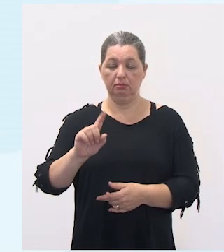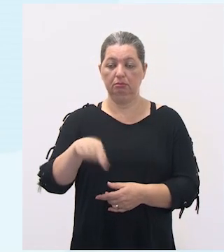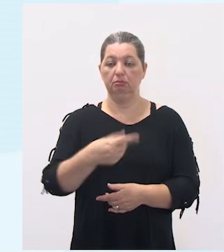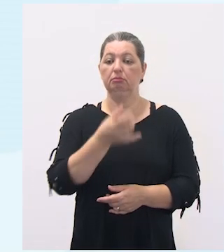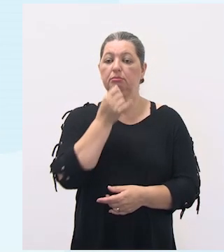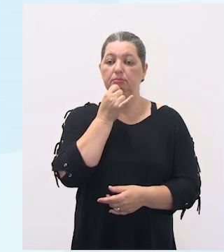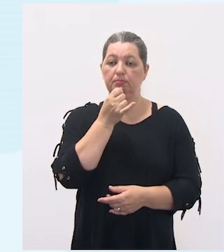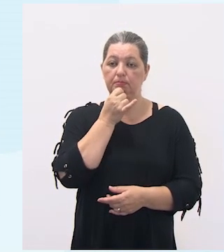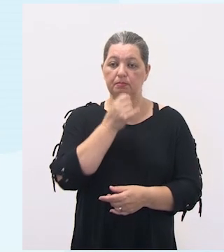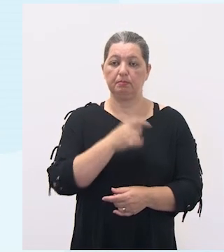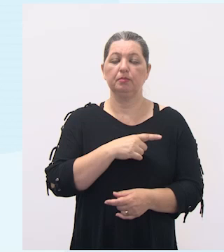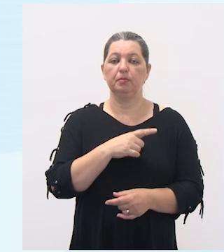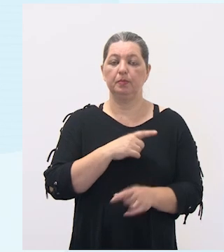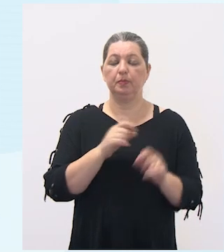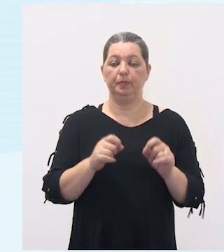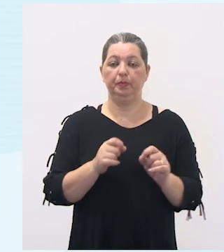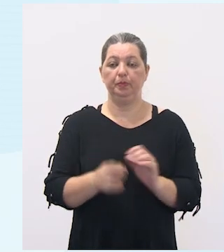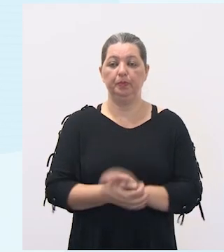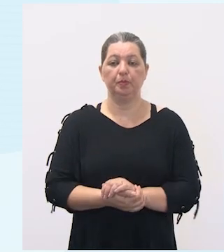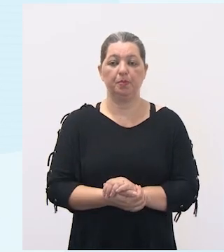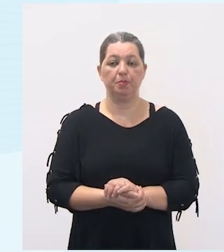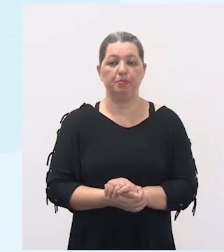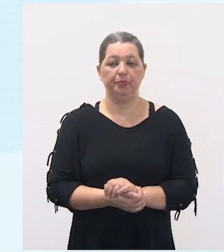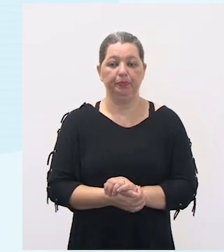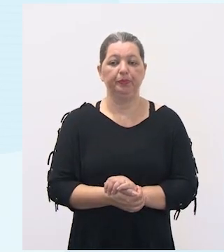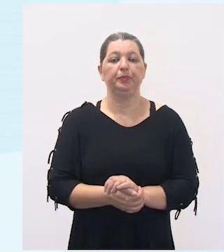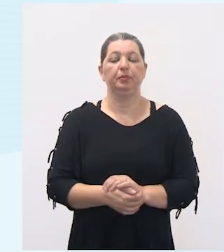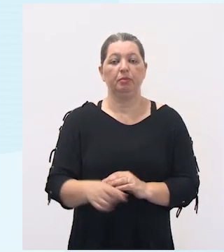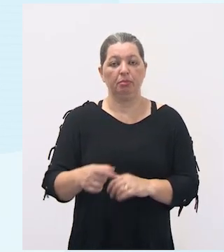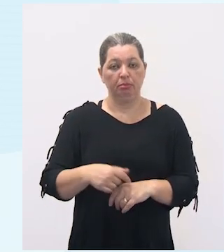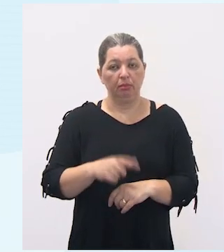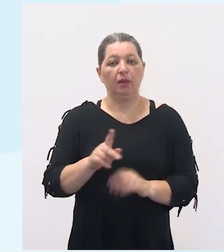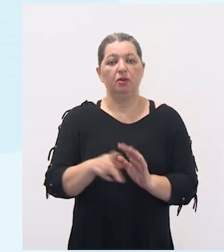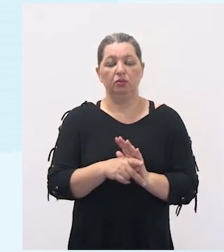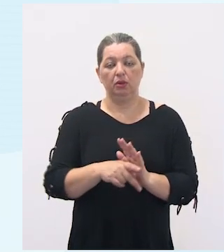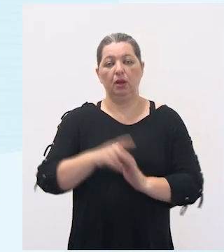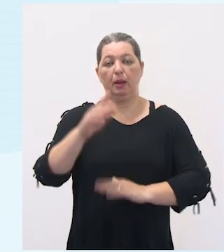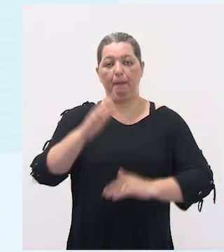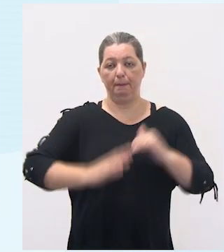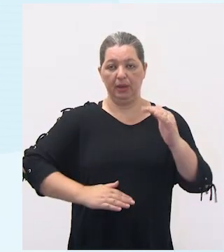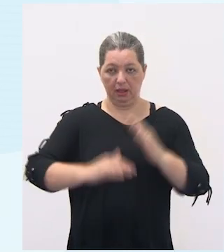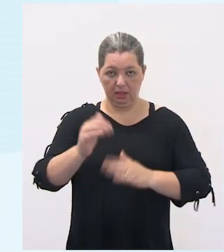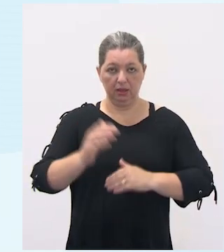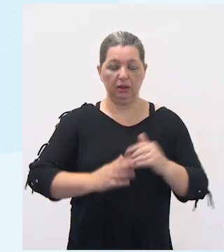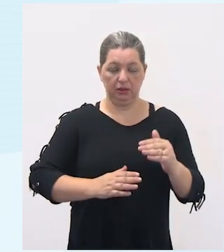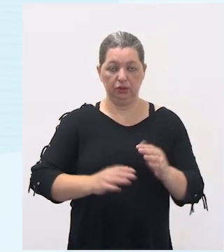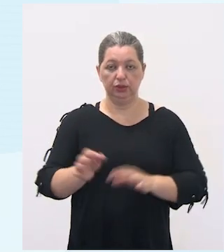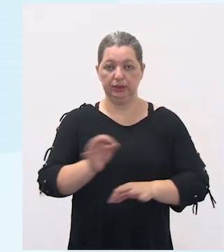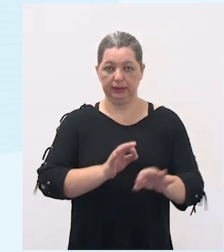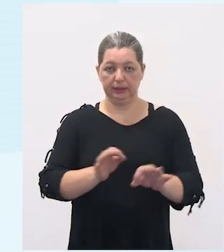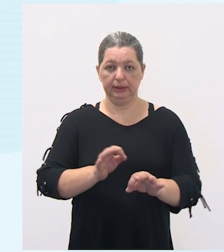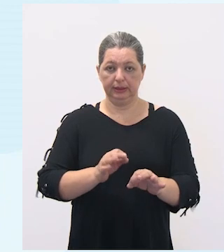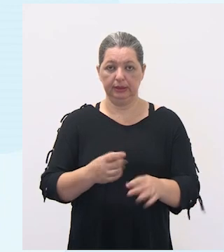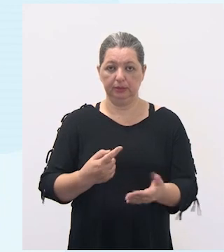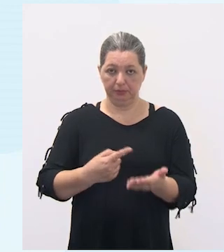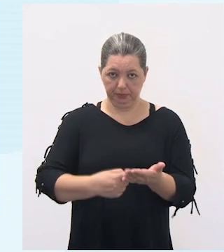por exemplo, a gente vai ver que, além da habilidade prevista, a gente tem